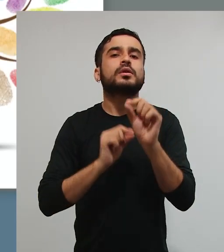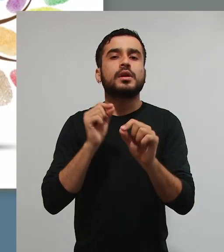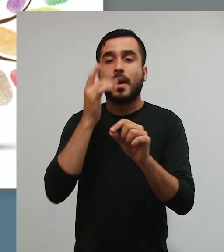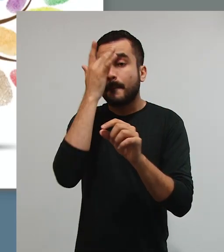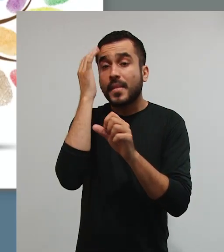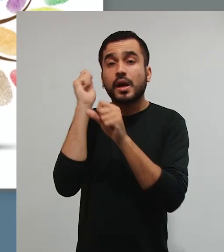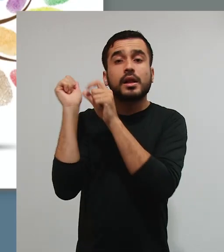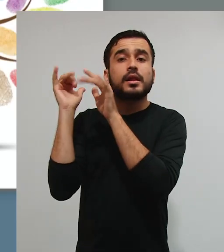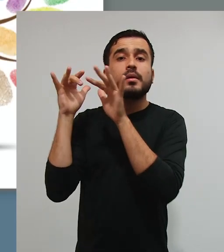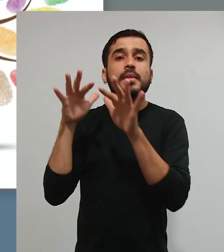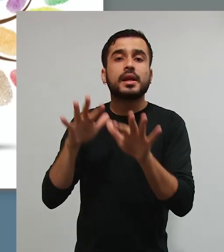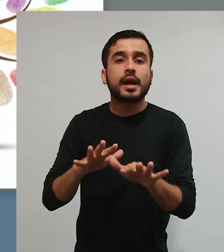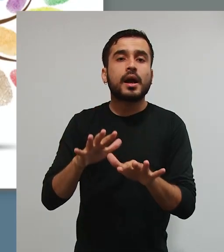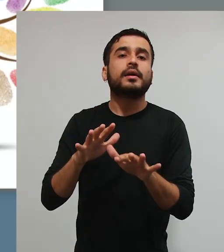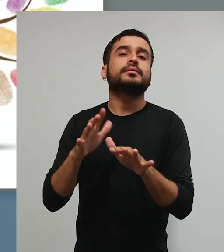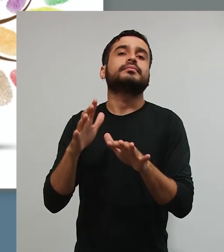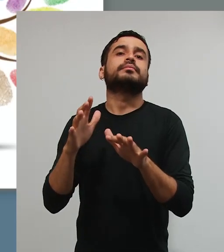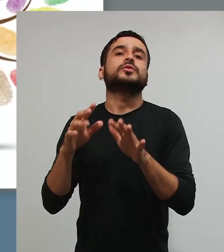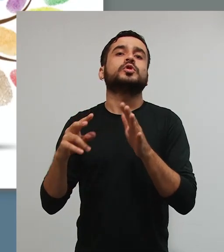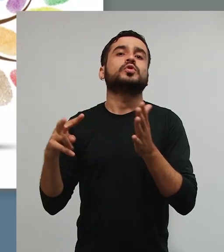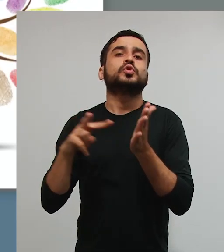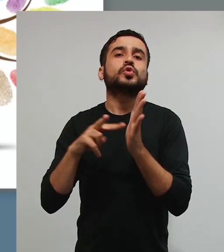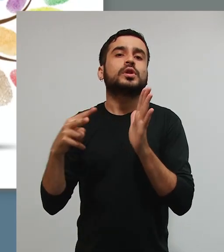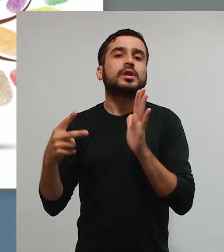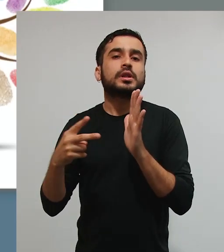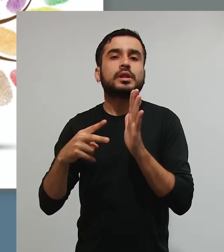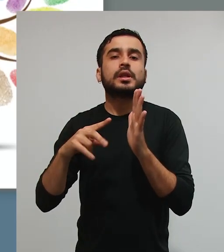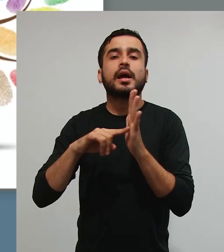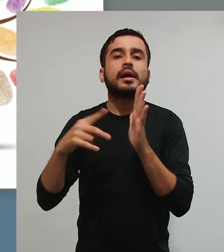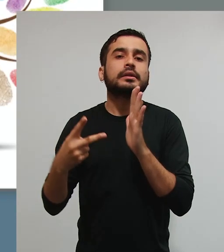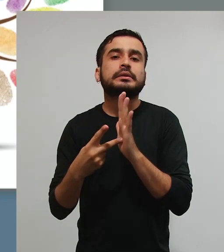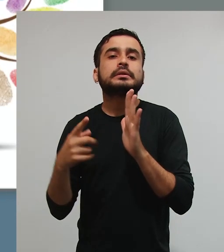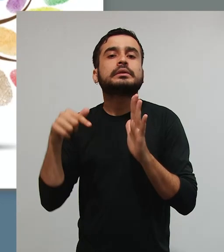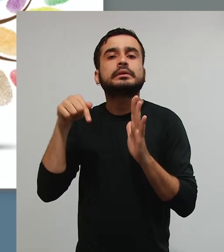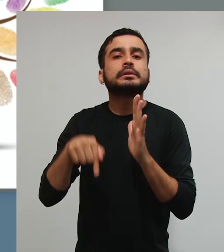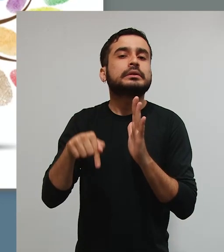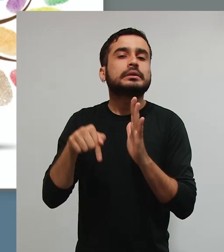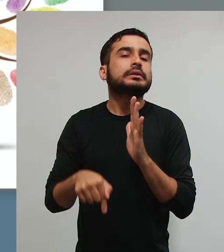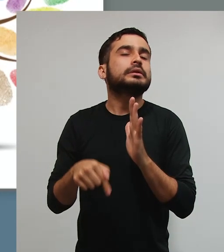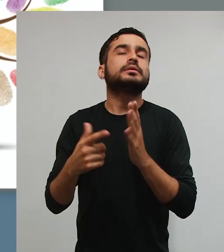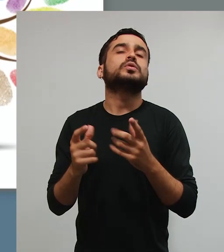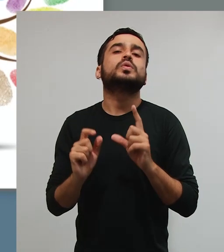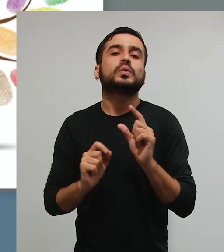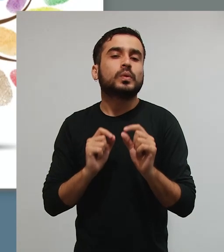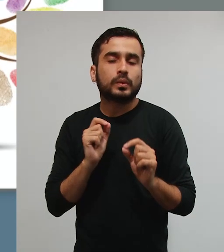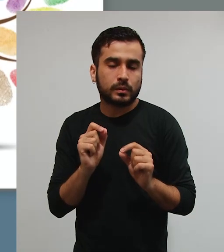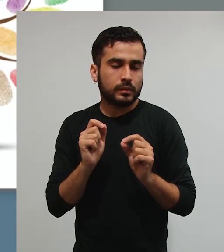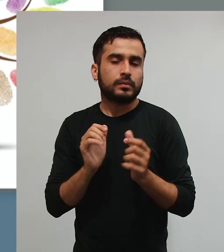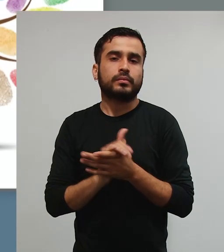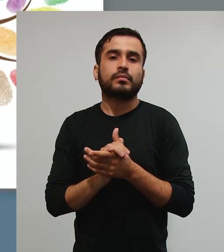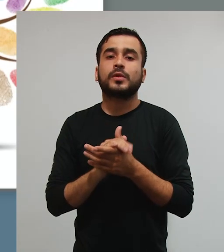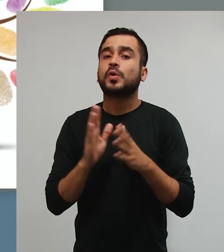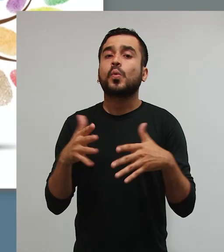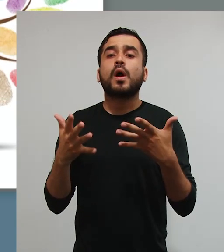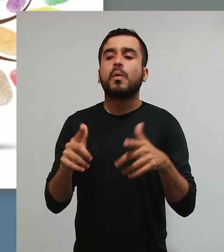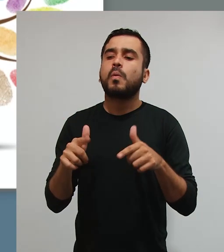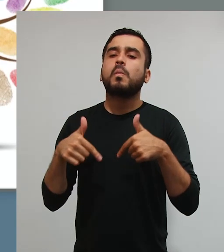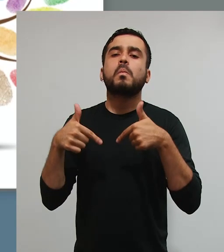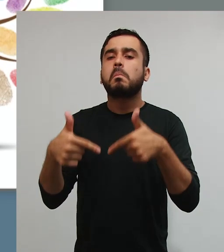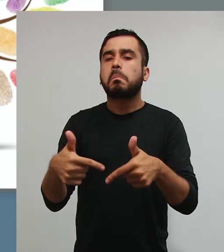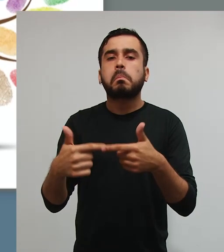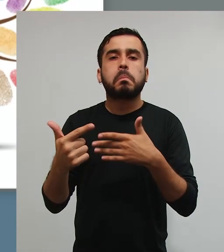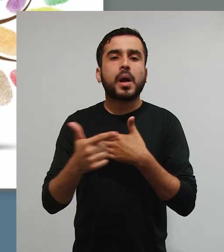os migrantes da região sudeste que estão nessa instituição. Que ação que a escola ou que a instituição